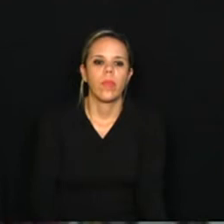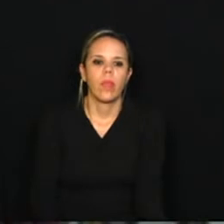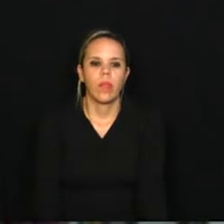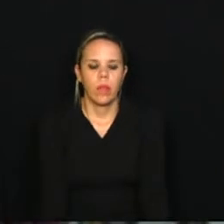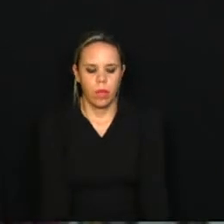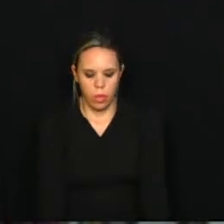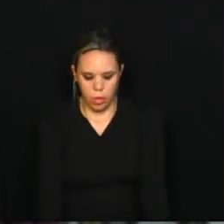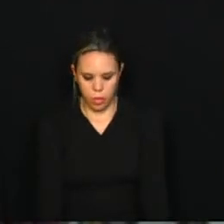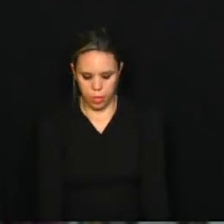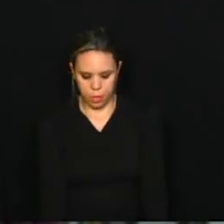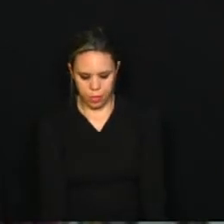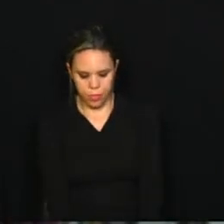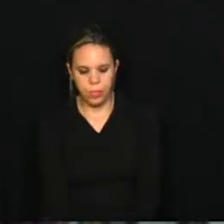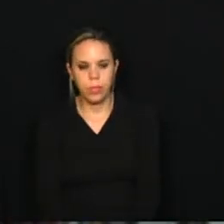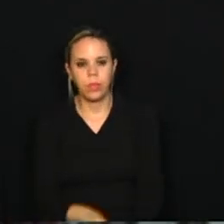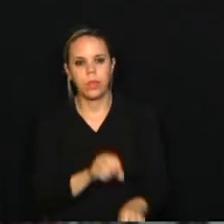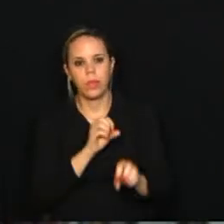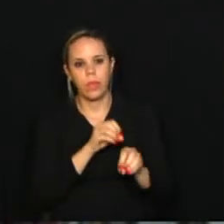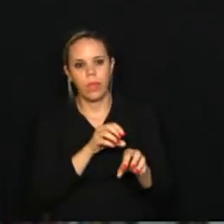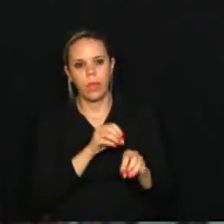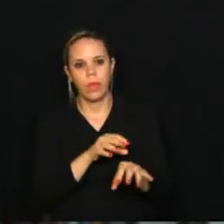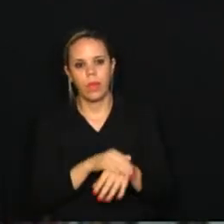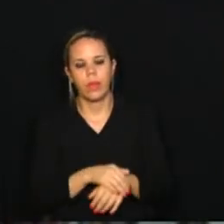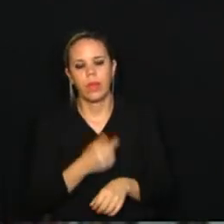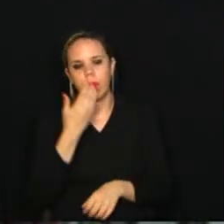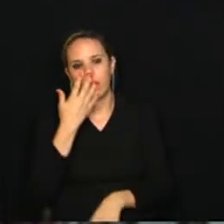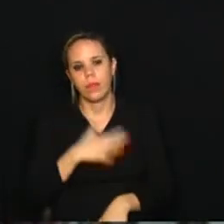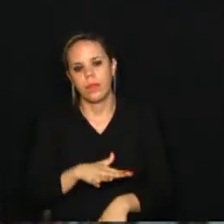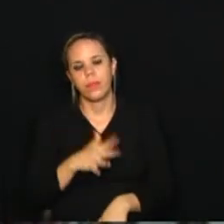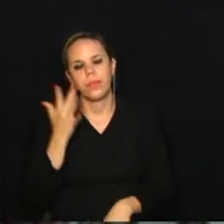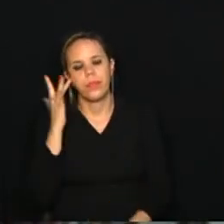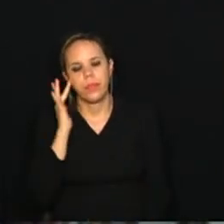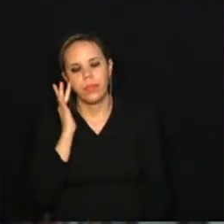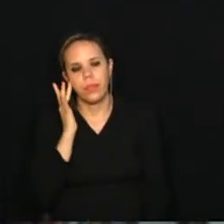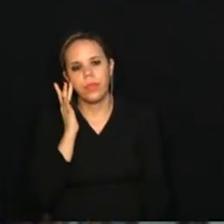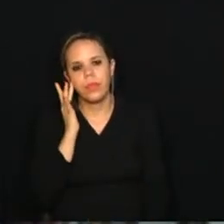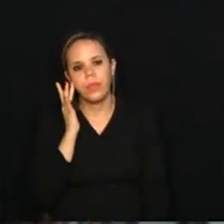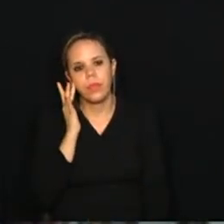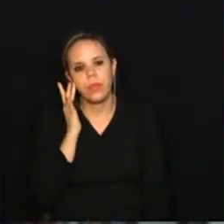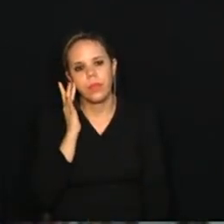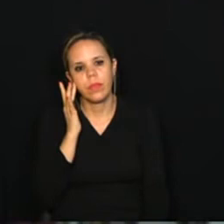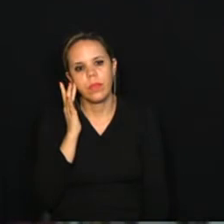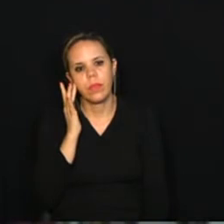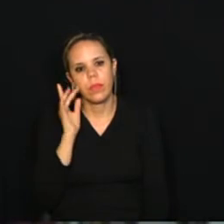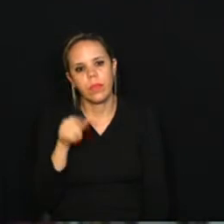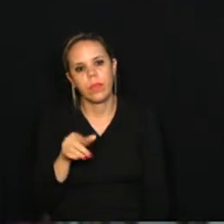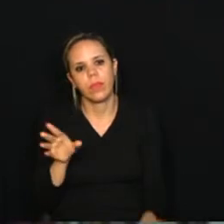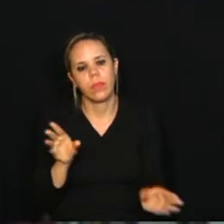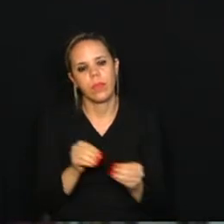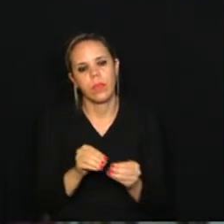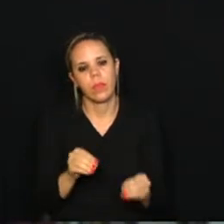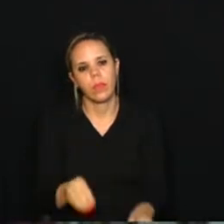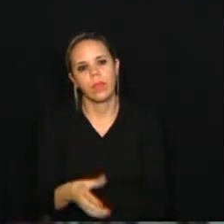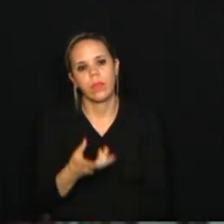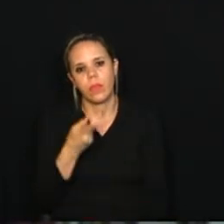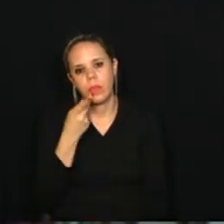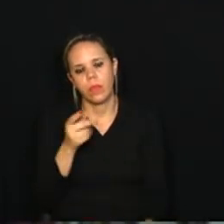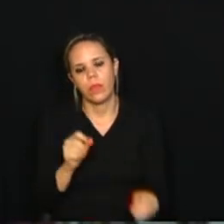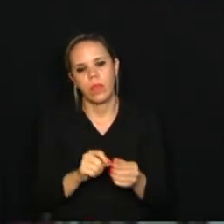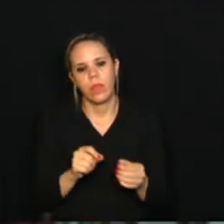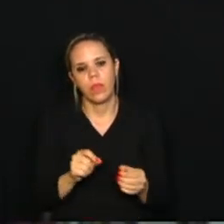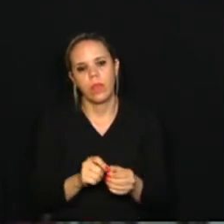Em relação à educação infantil, acho que é isso. Eu queria